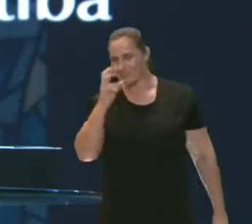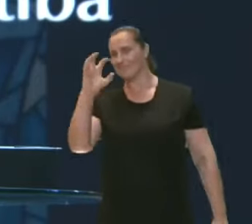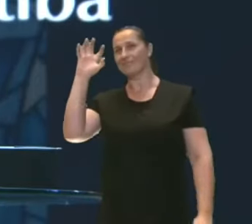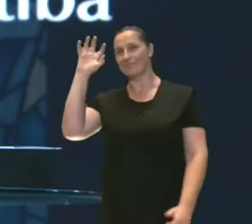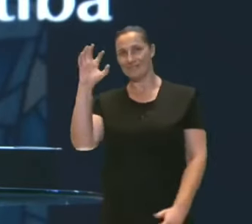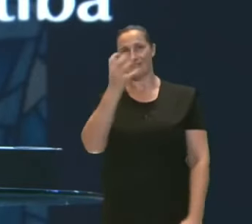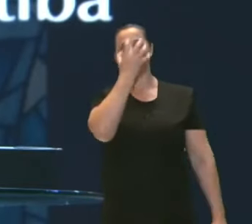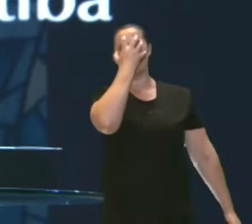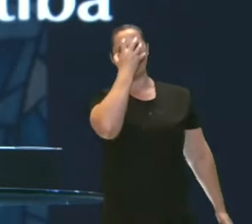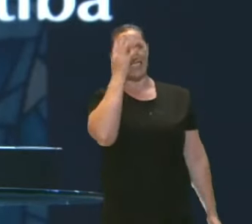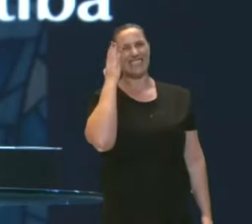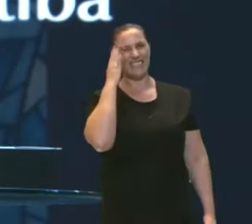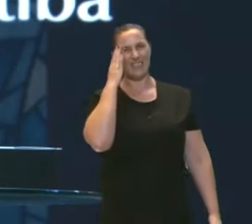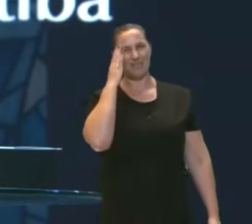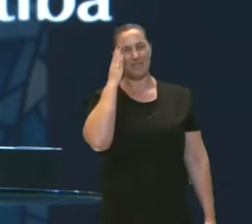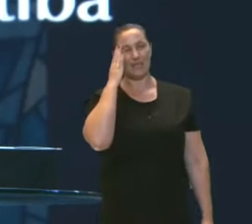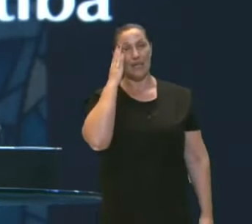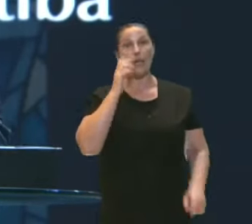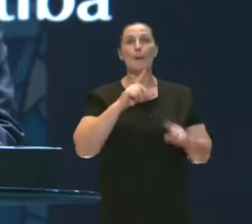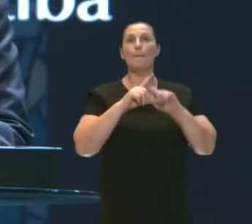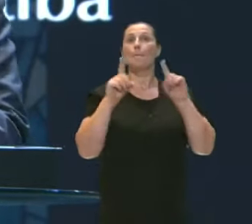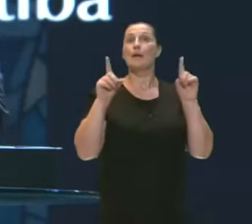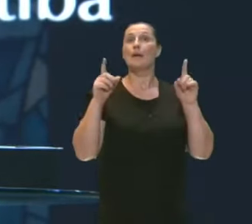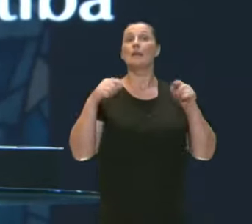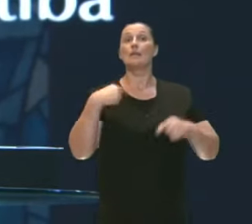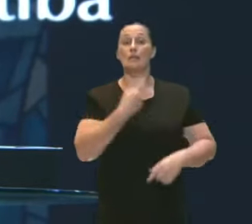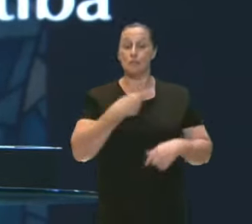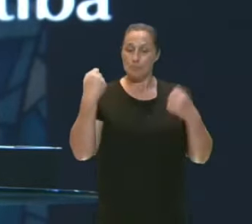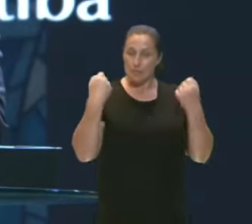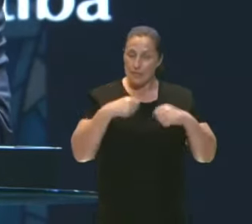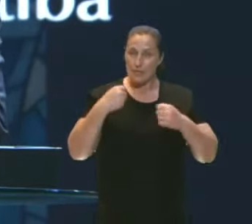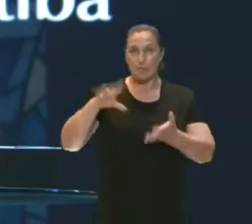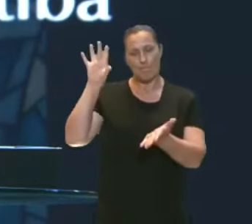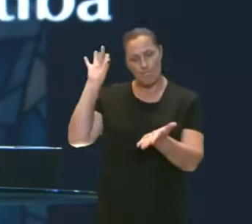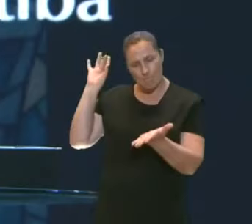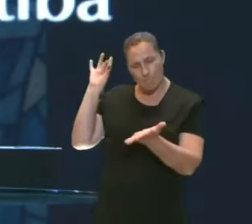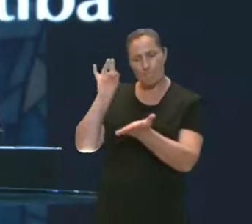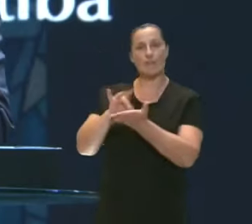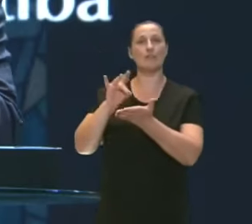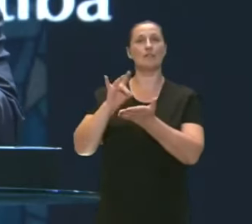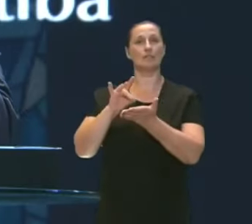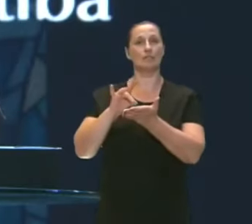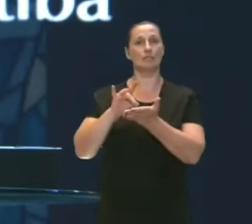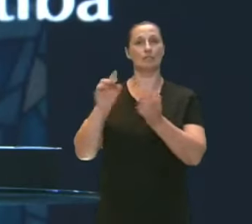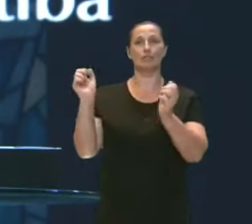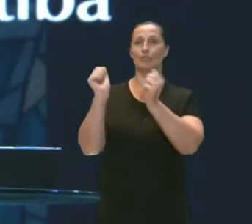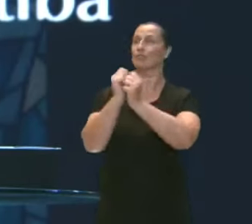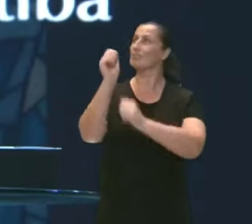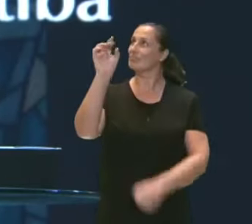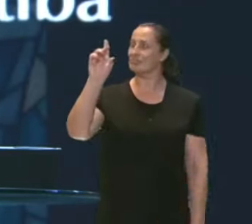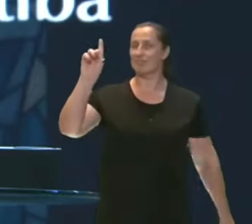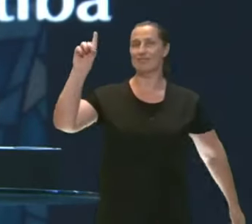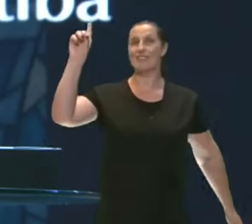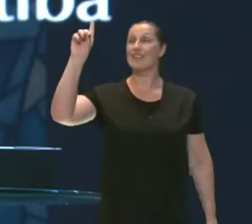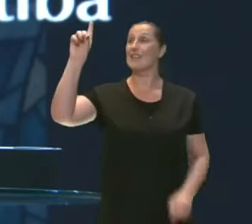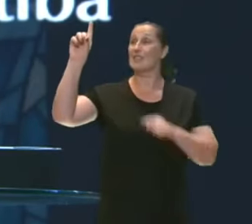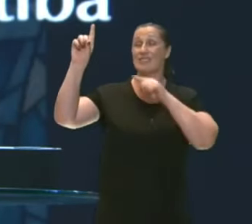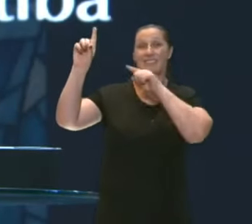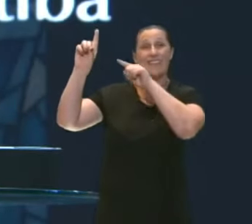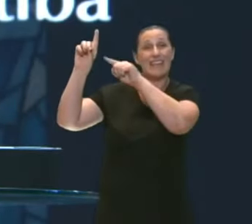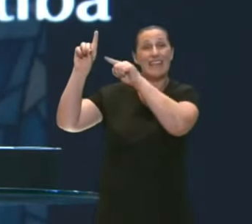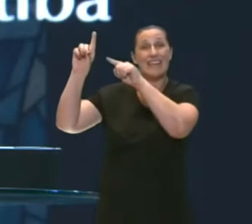Seja verdadeiro. Aliás, vou falar mais. Se você for verdadeiro com Deus, que te